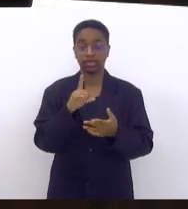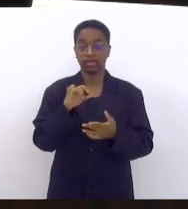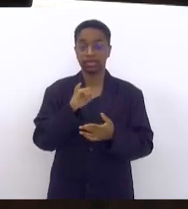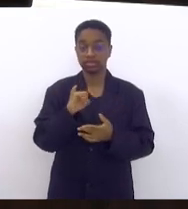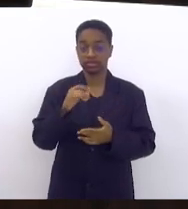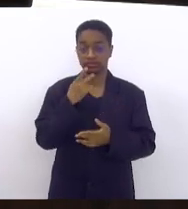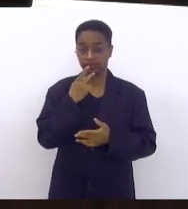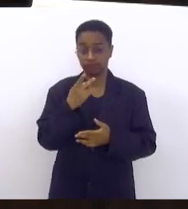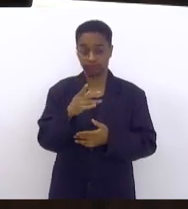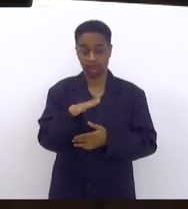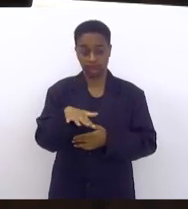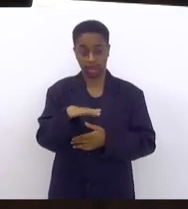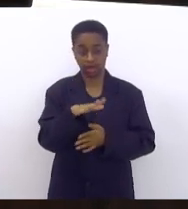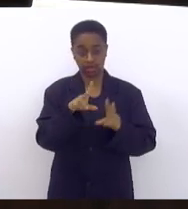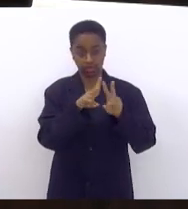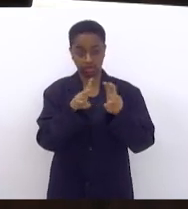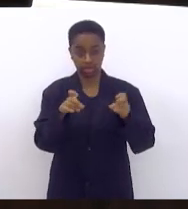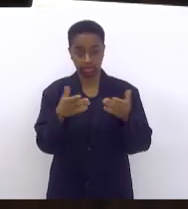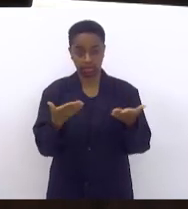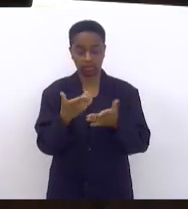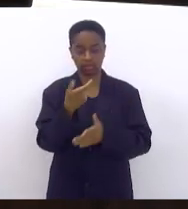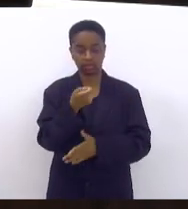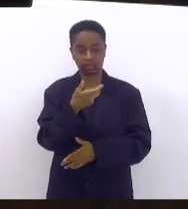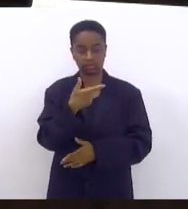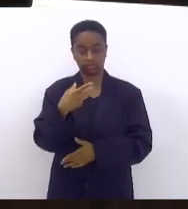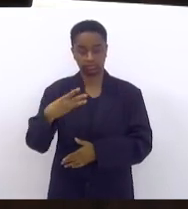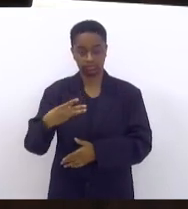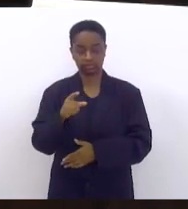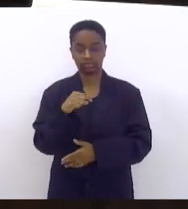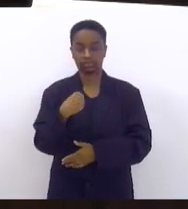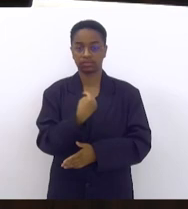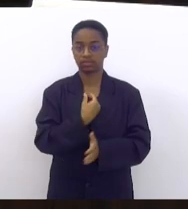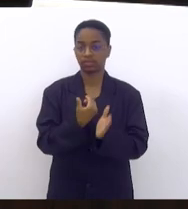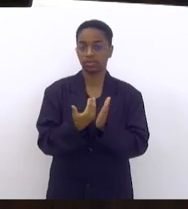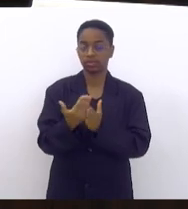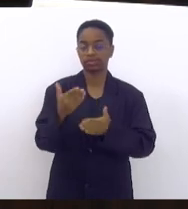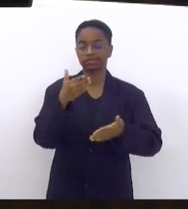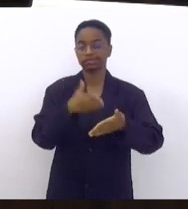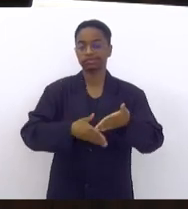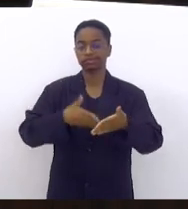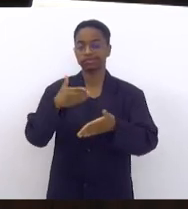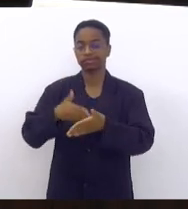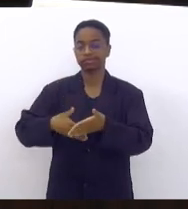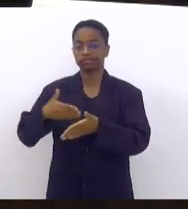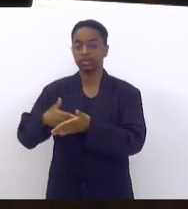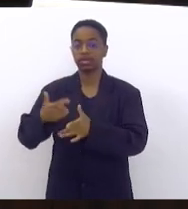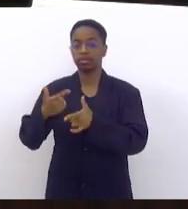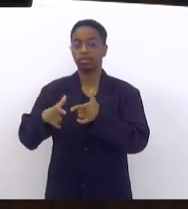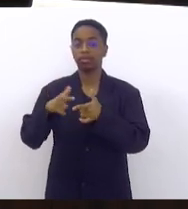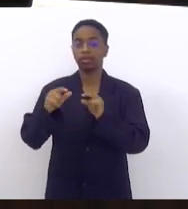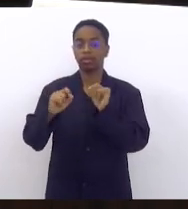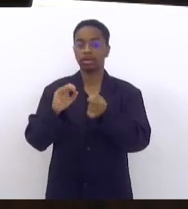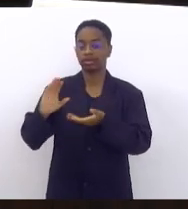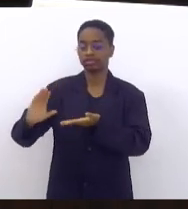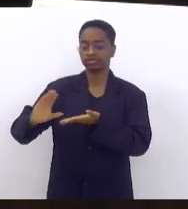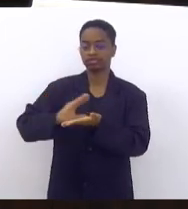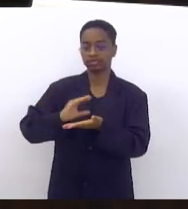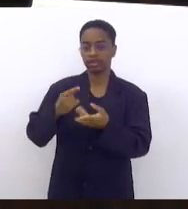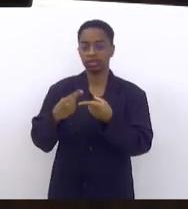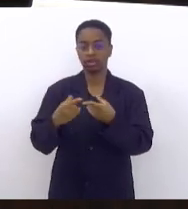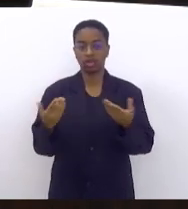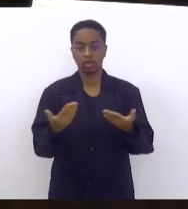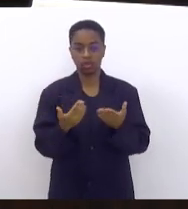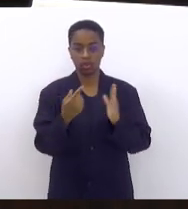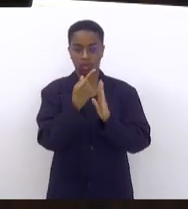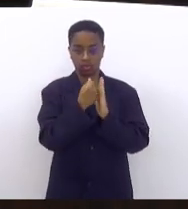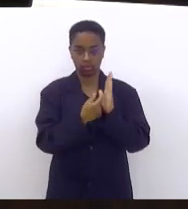questão, para esse ano, a gente começou a ter alguns problemas de arrecadação. Então, hoje, o orçamento da Secretaria,